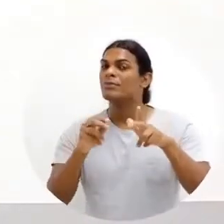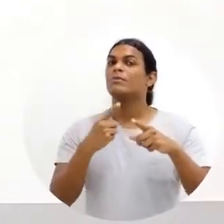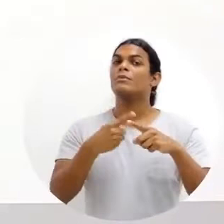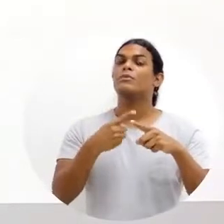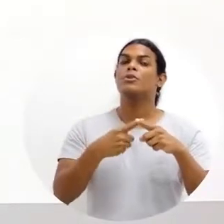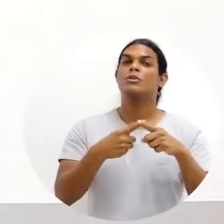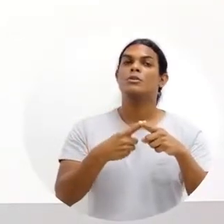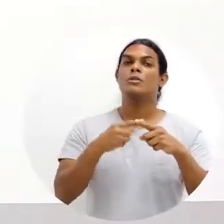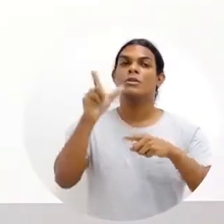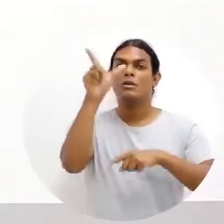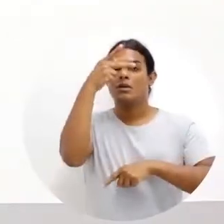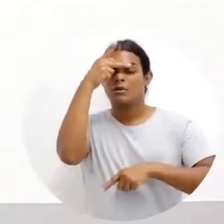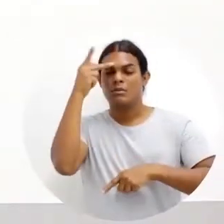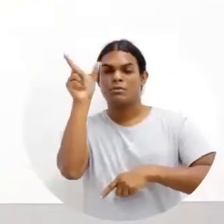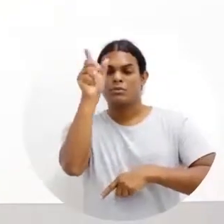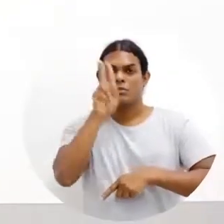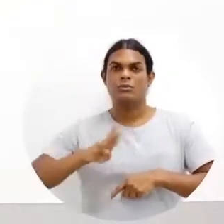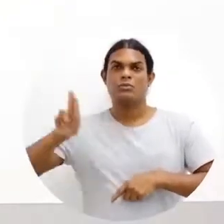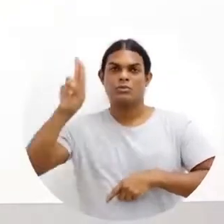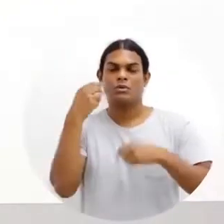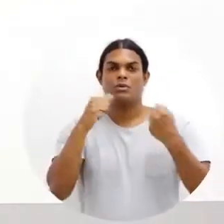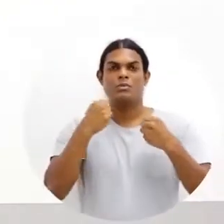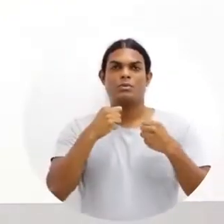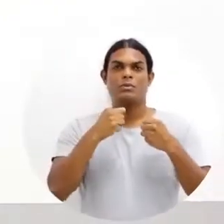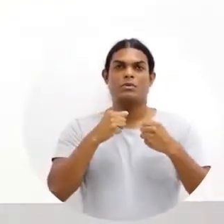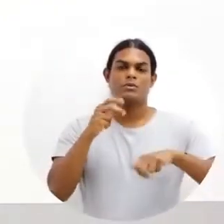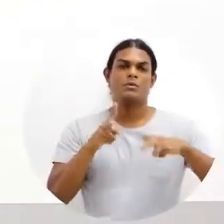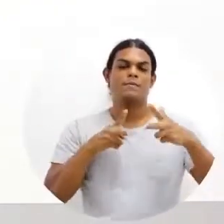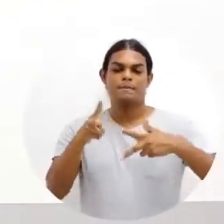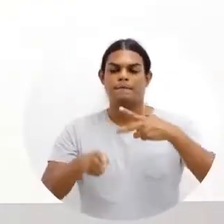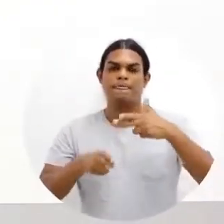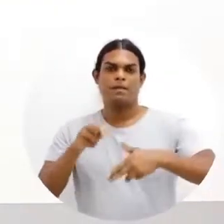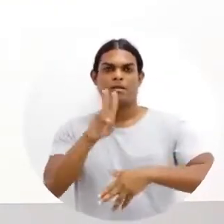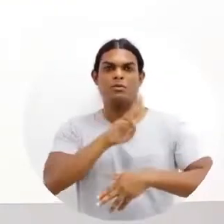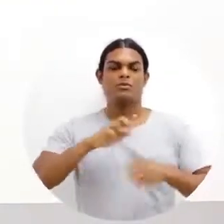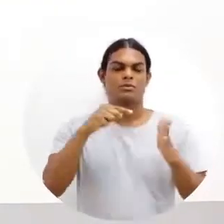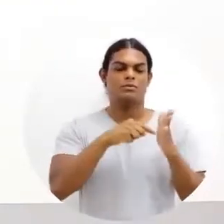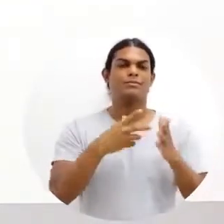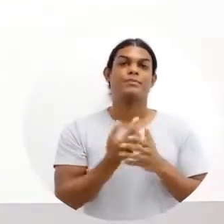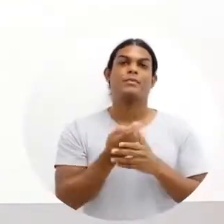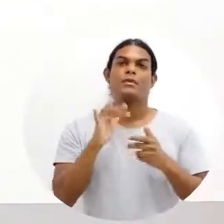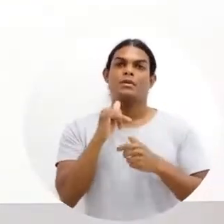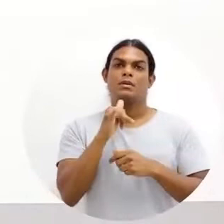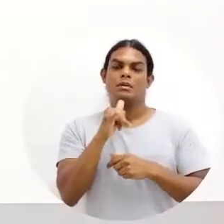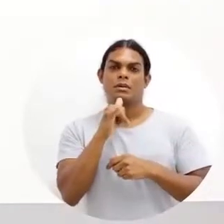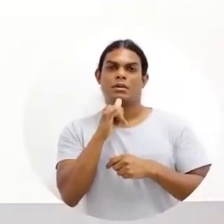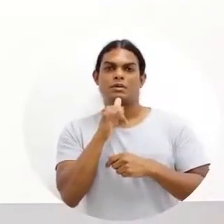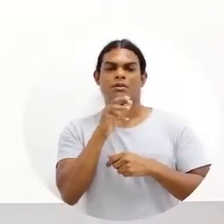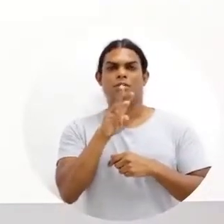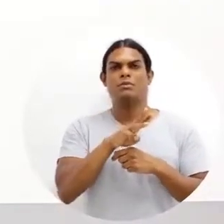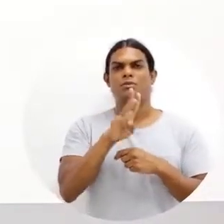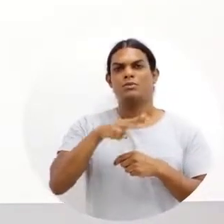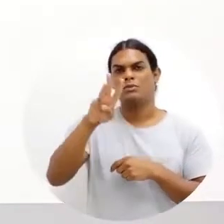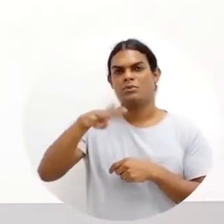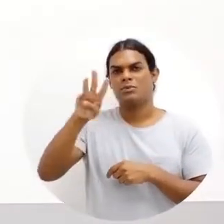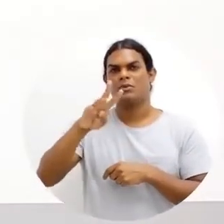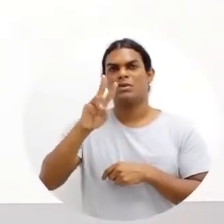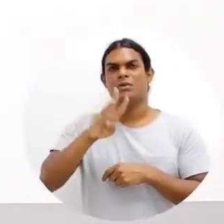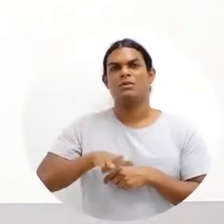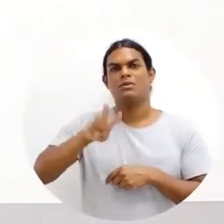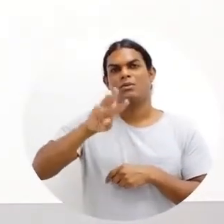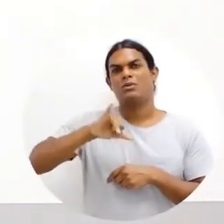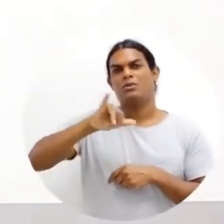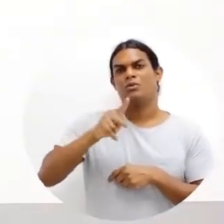material produzido. Nesse sentido, por exemplo, ferramentas como Wikipedia, em que a produção do material ali disponível é feito por várias